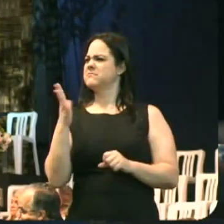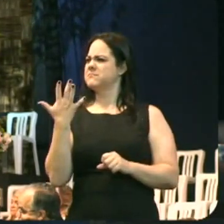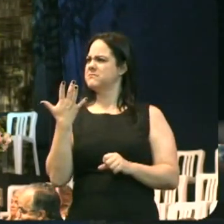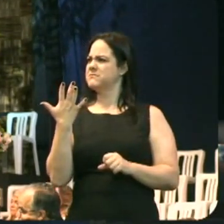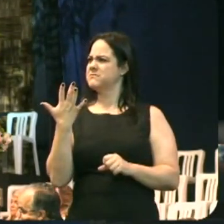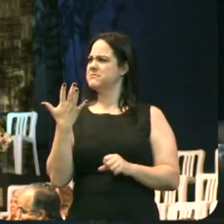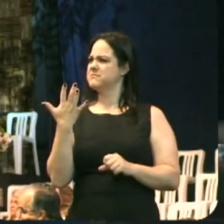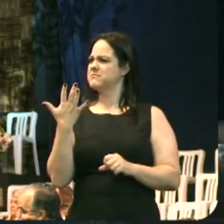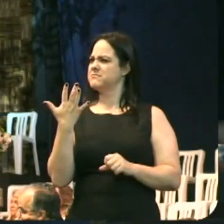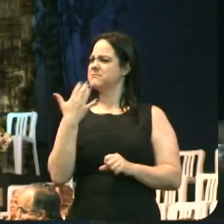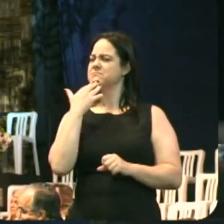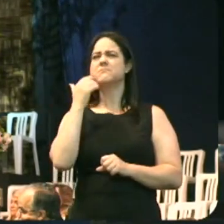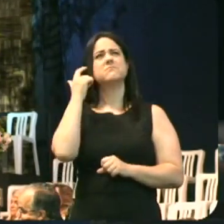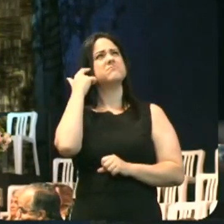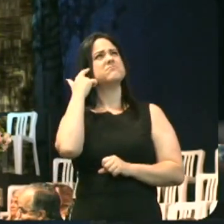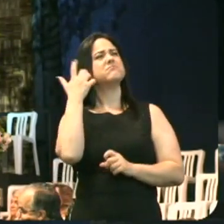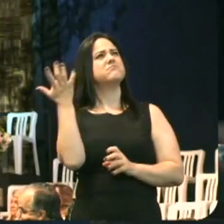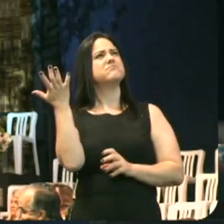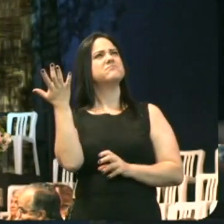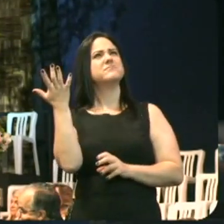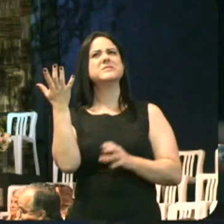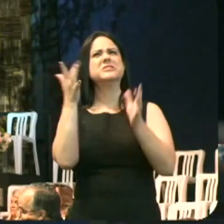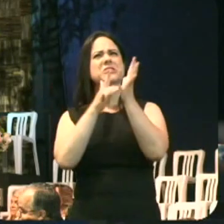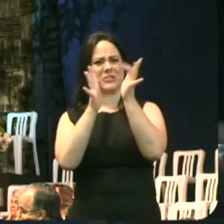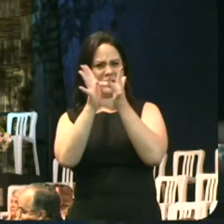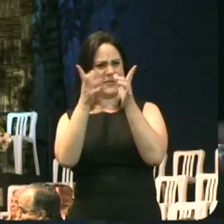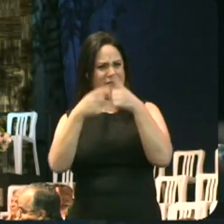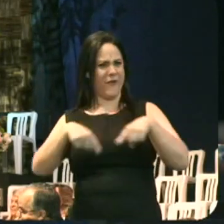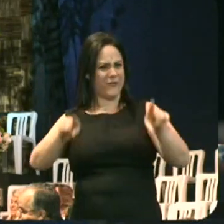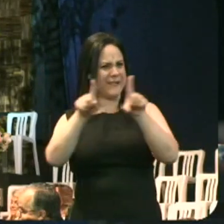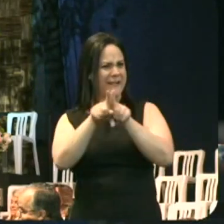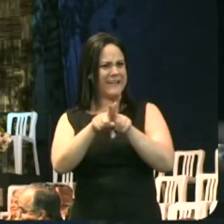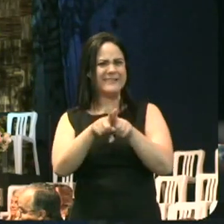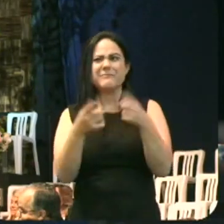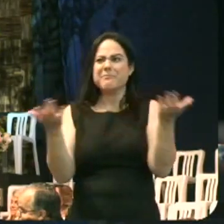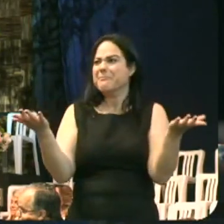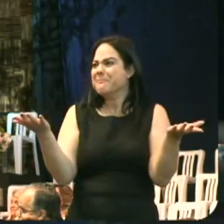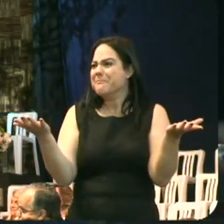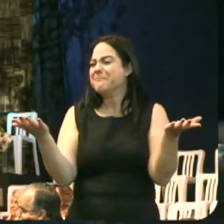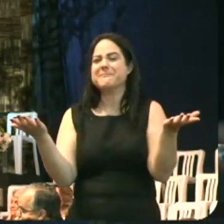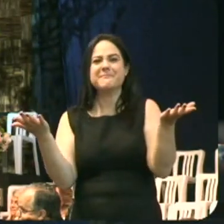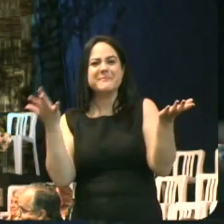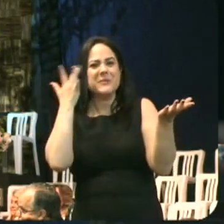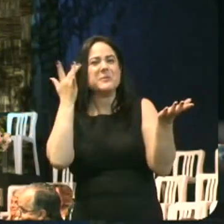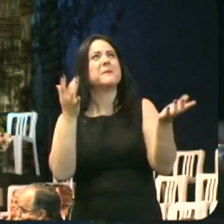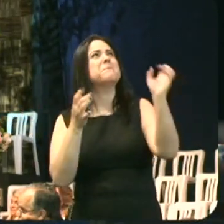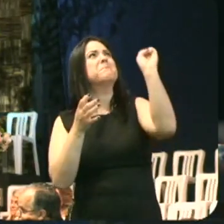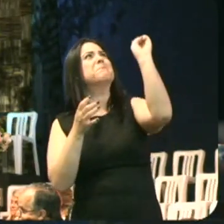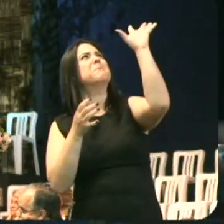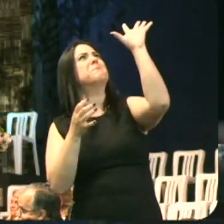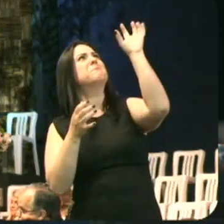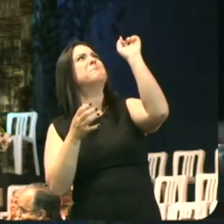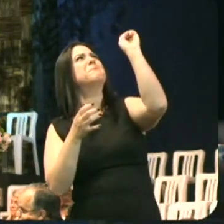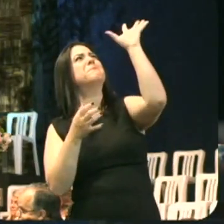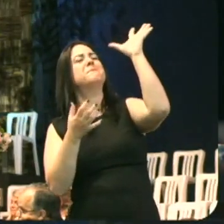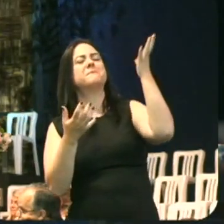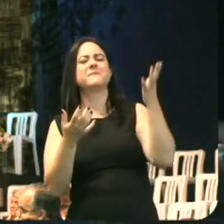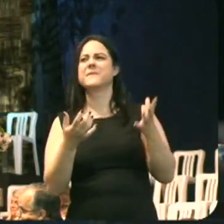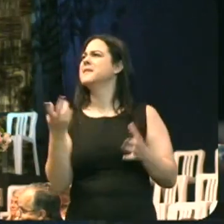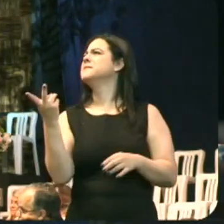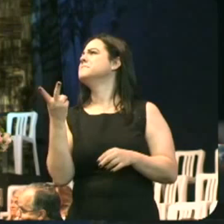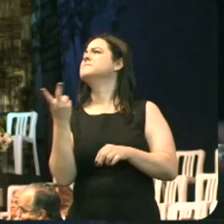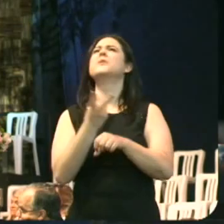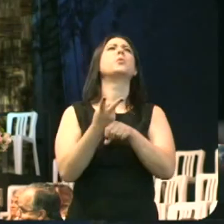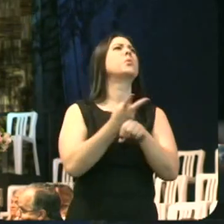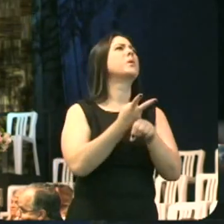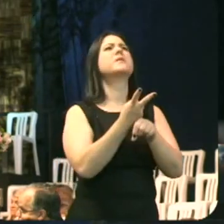acontecendo, meu Deus? A volta de Jesus aqui, sei lá o que é um negócio piscando assim e tal. E eu fiquei